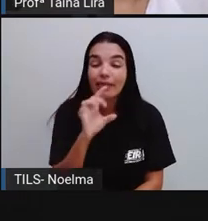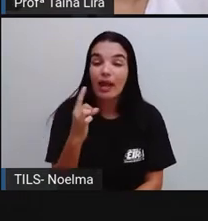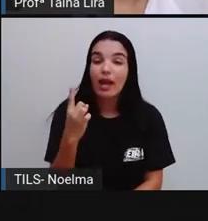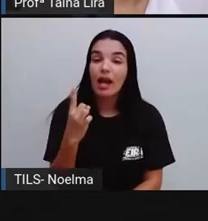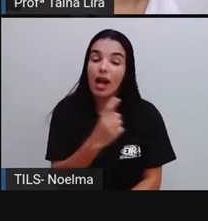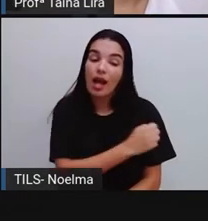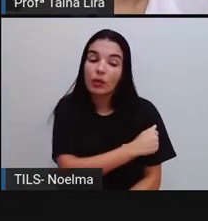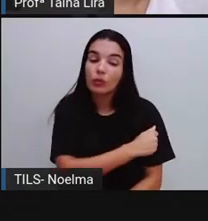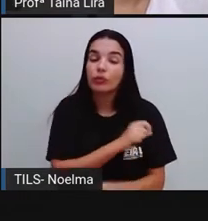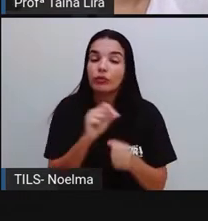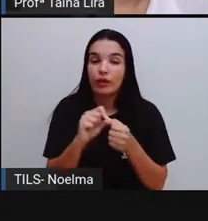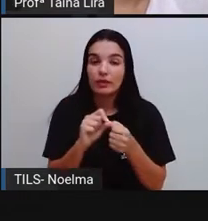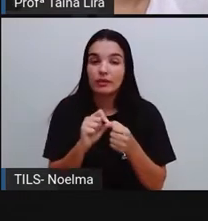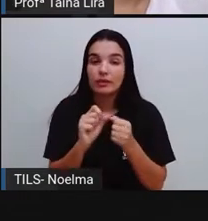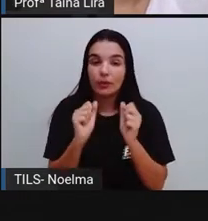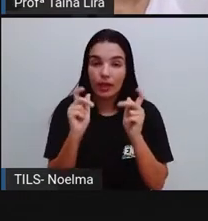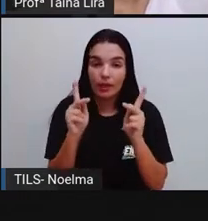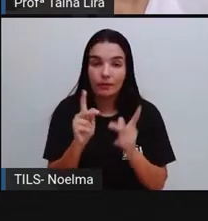bom?